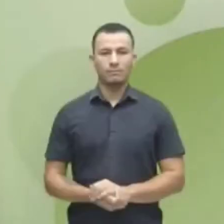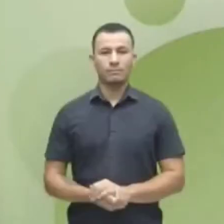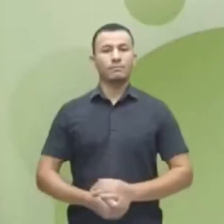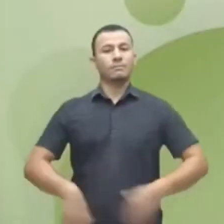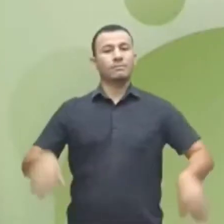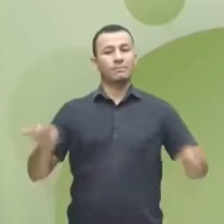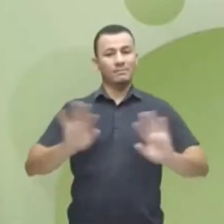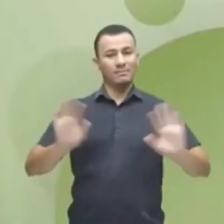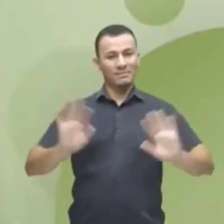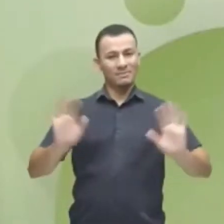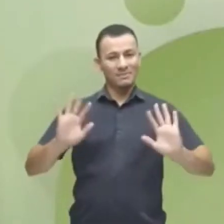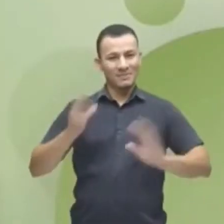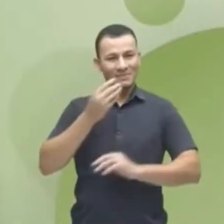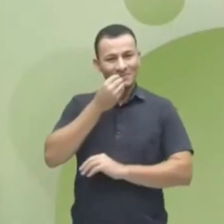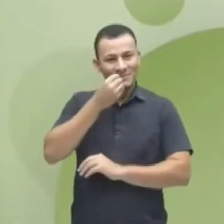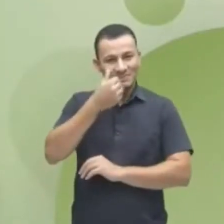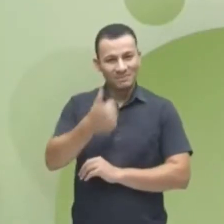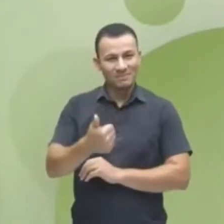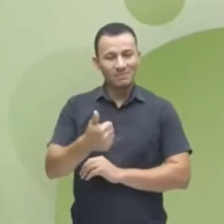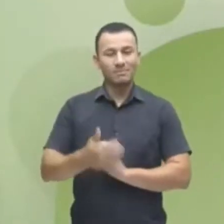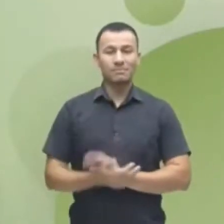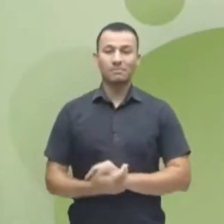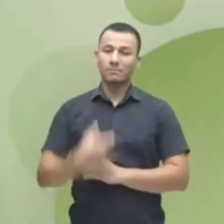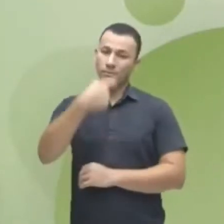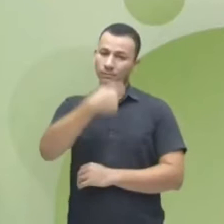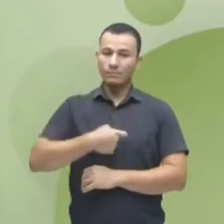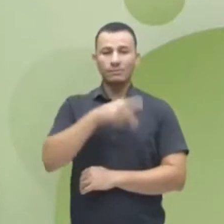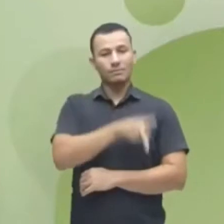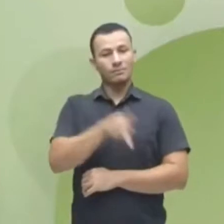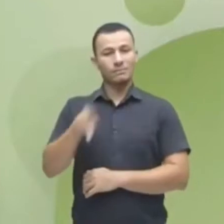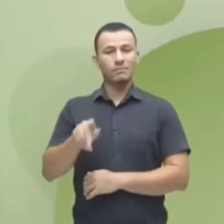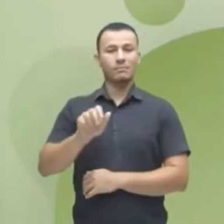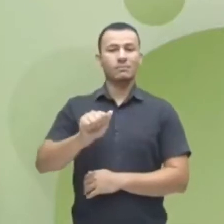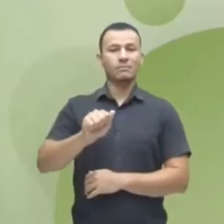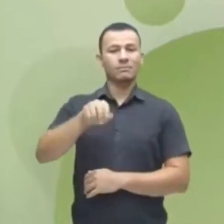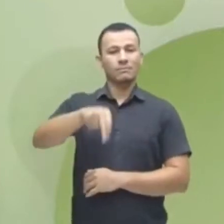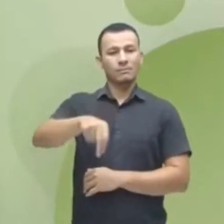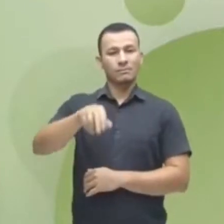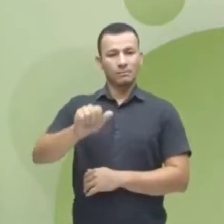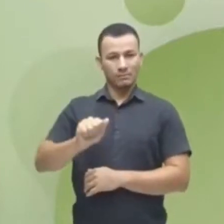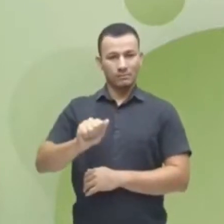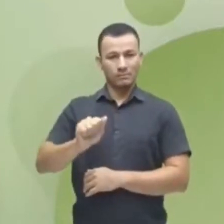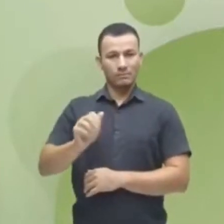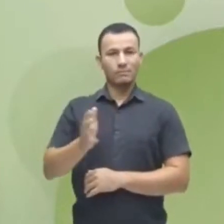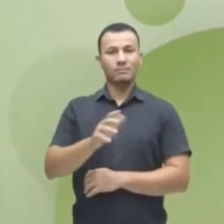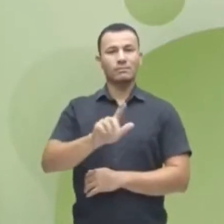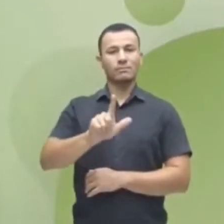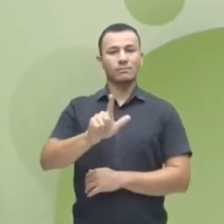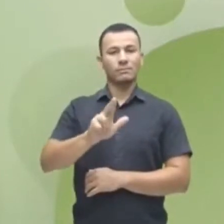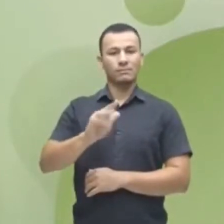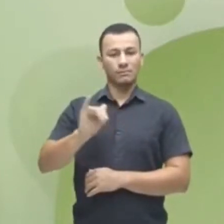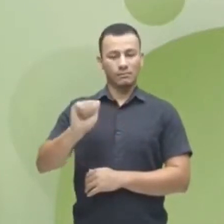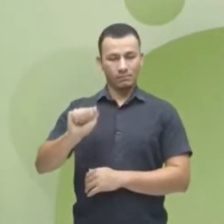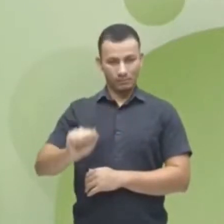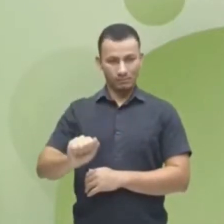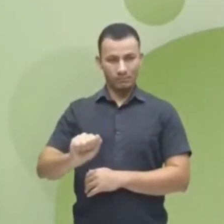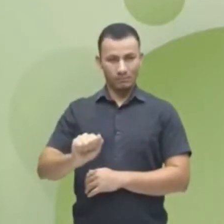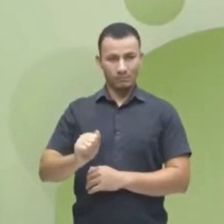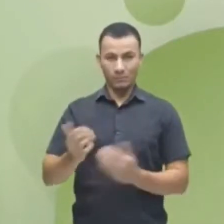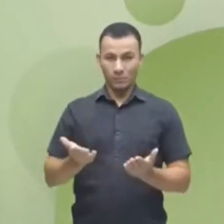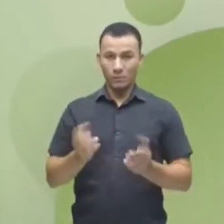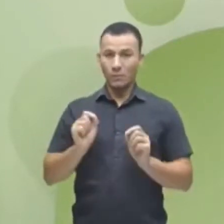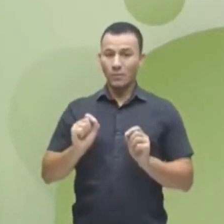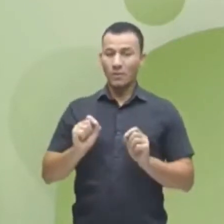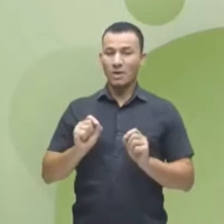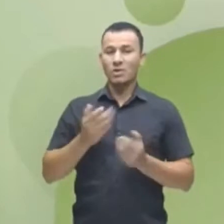Olá, tudo bem? Sou professora Ana Lúcia, professora que vou trabalhar com vocês ciências. E